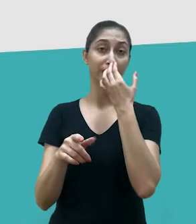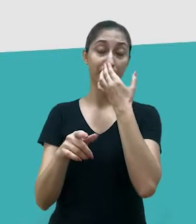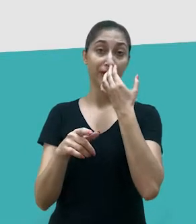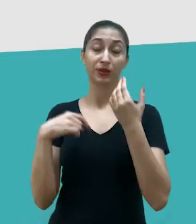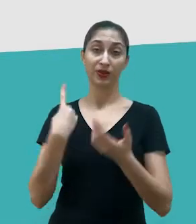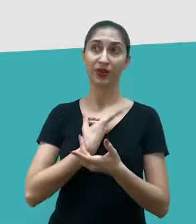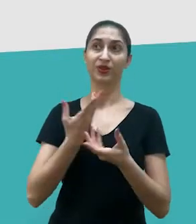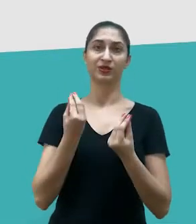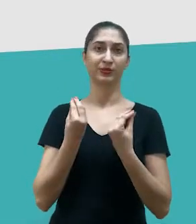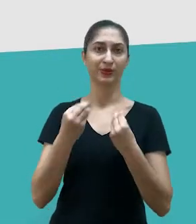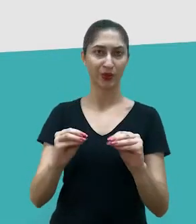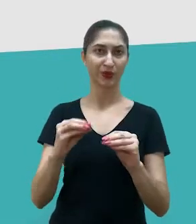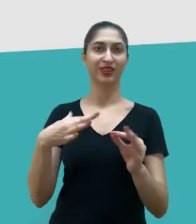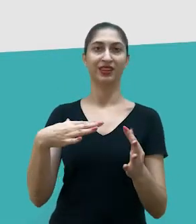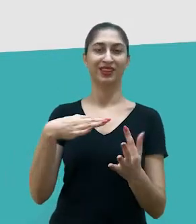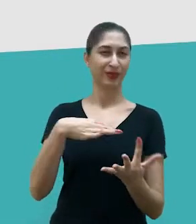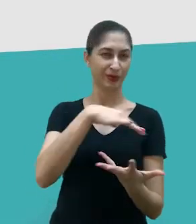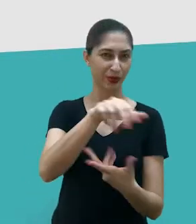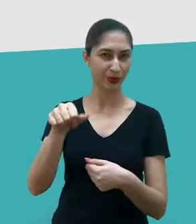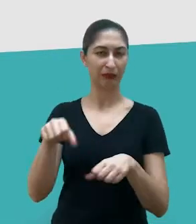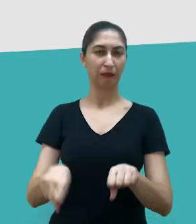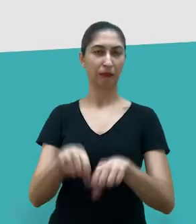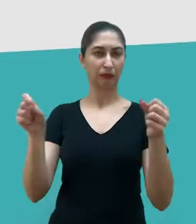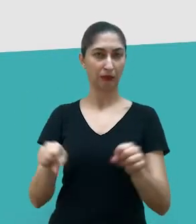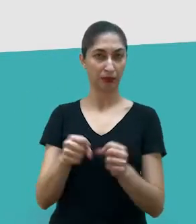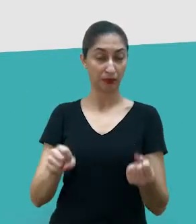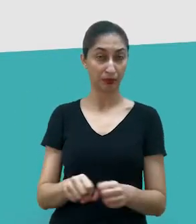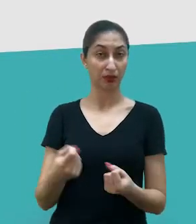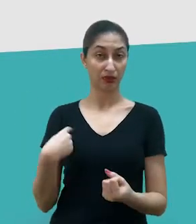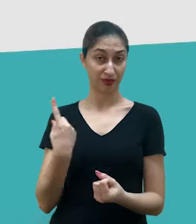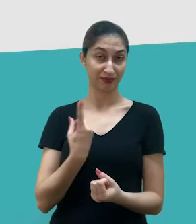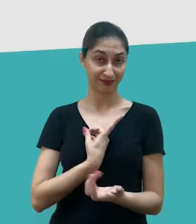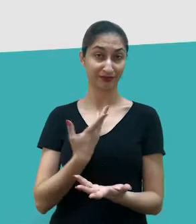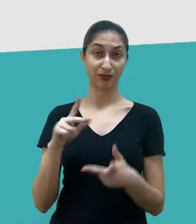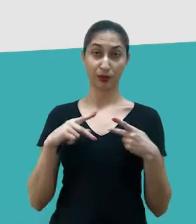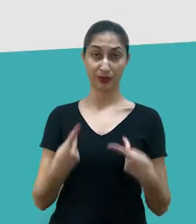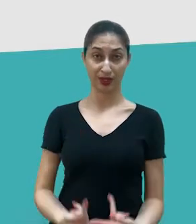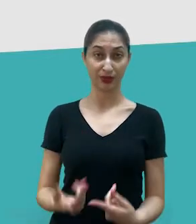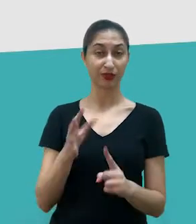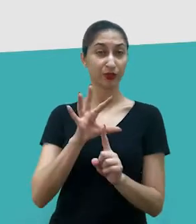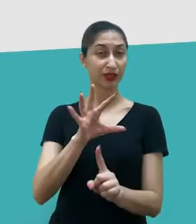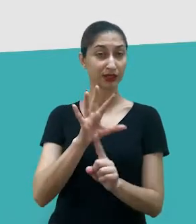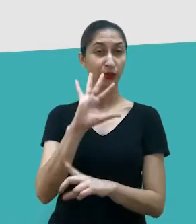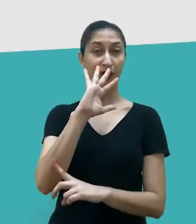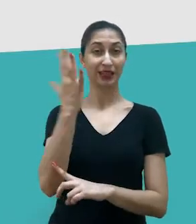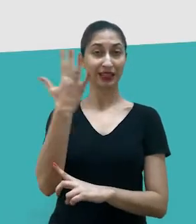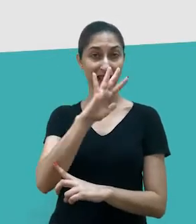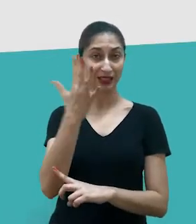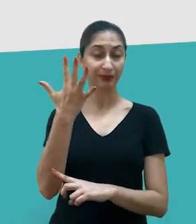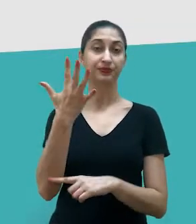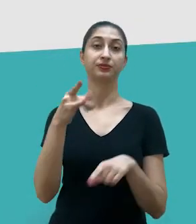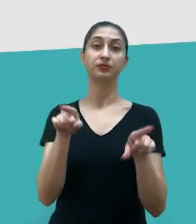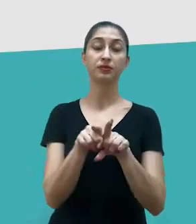de destruição no planeta Terra. E a essa intervenção do homem no clima, no jeito em